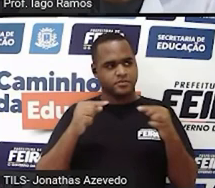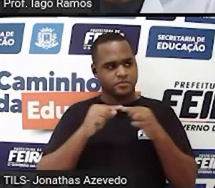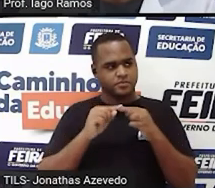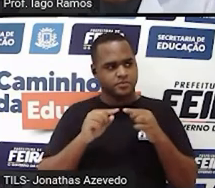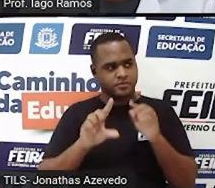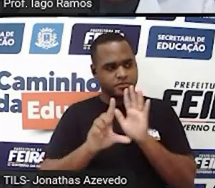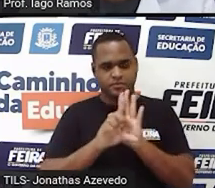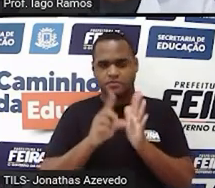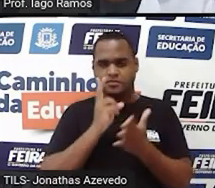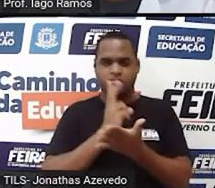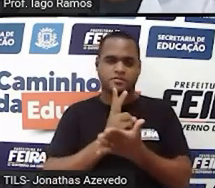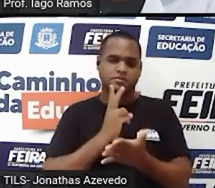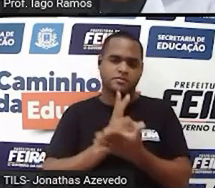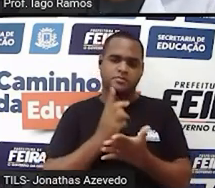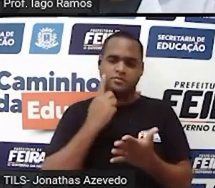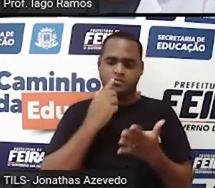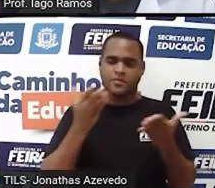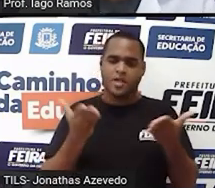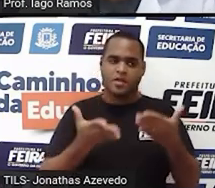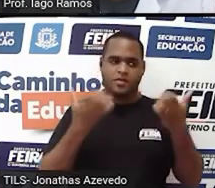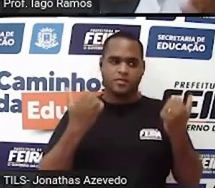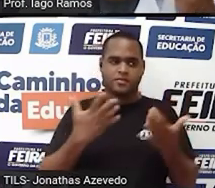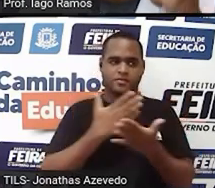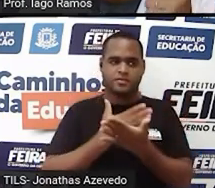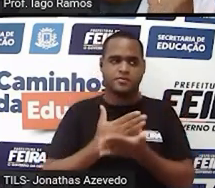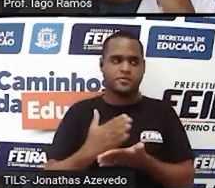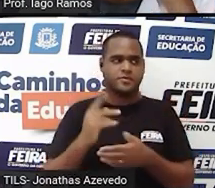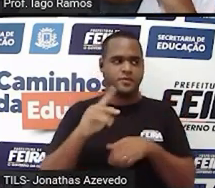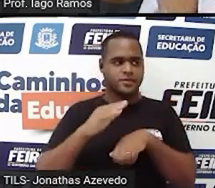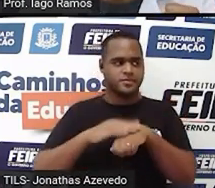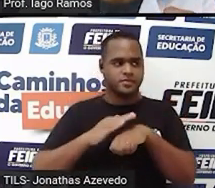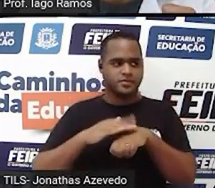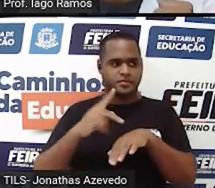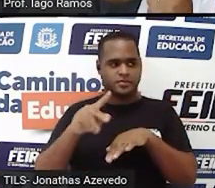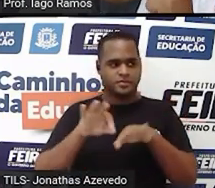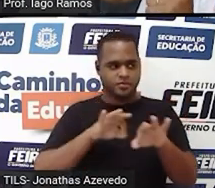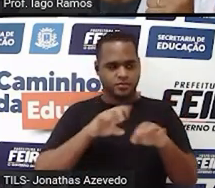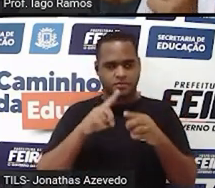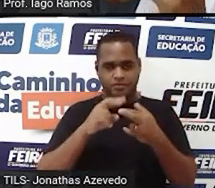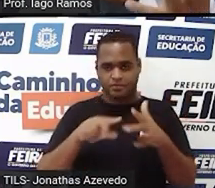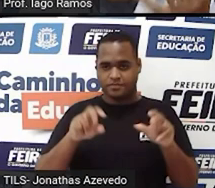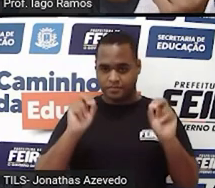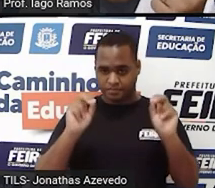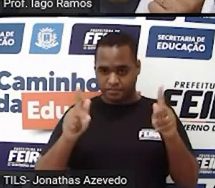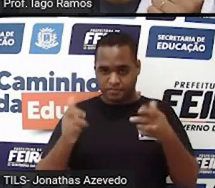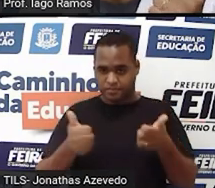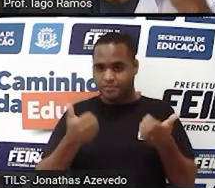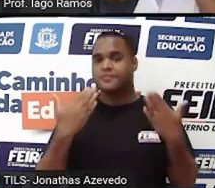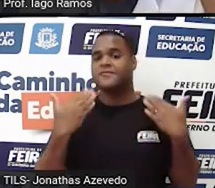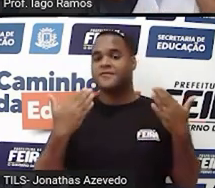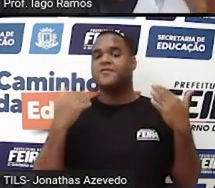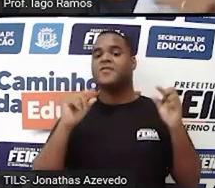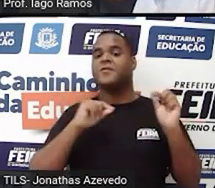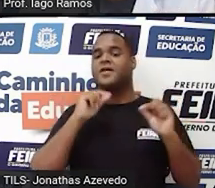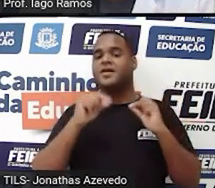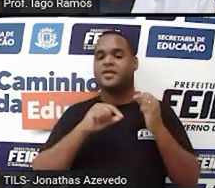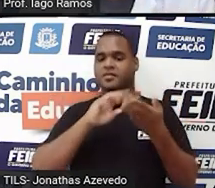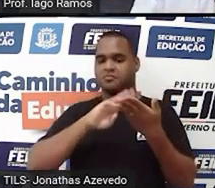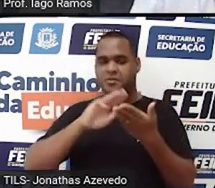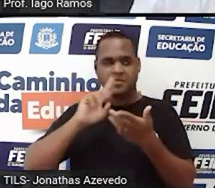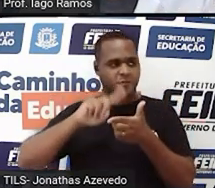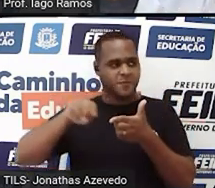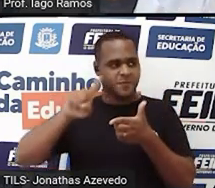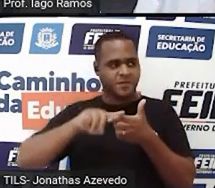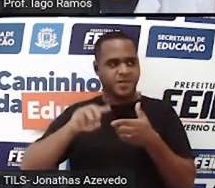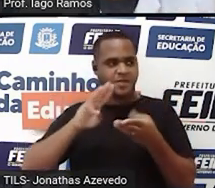sempre tá só que agora eu começo e você termina tá bom vem comigo matemática